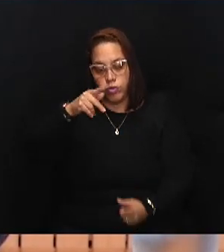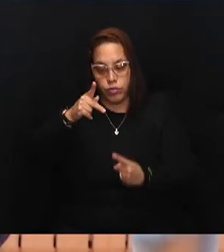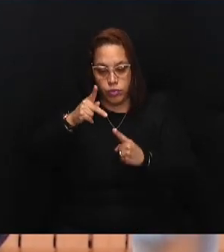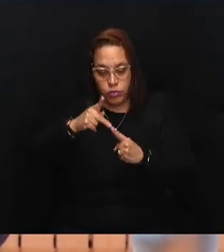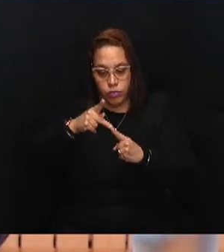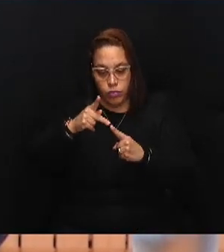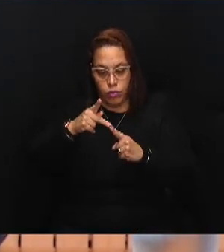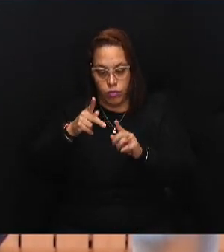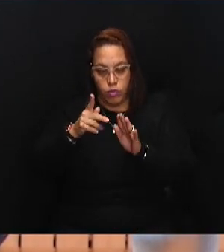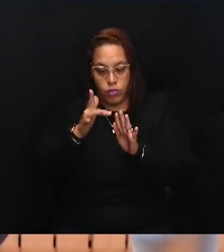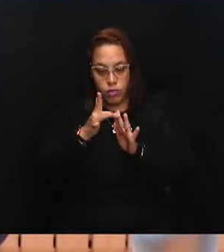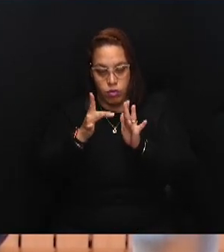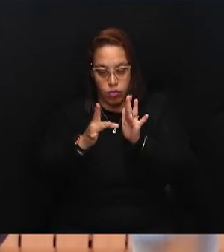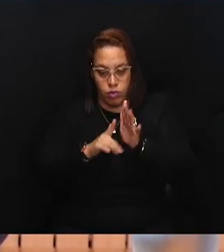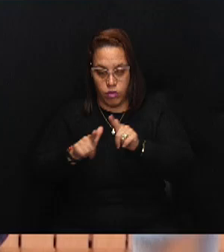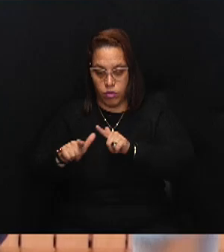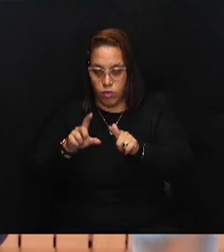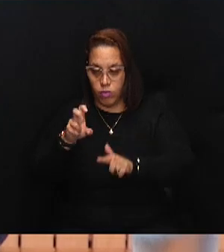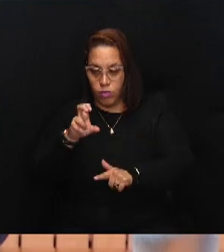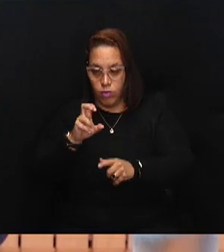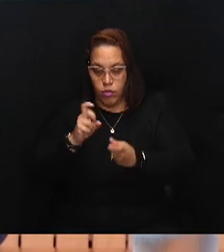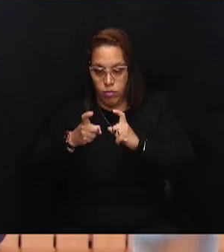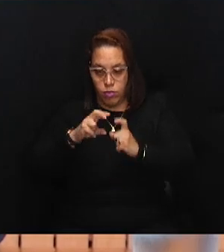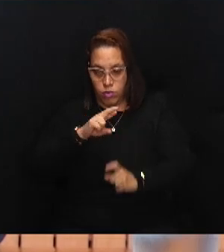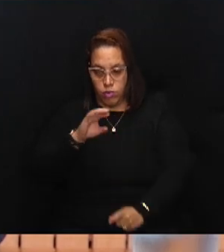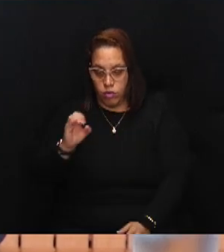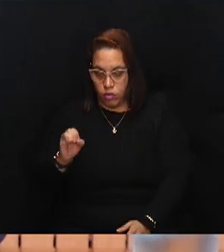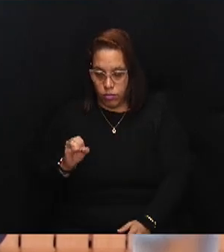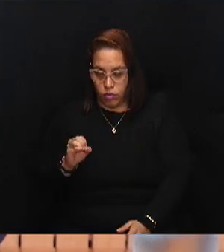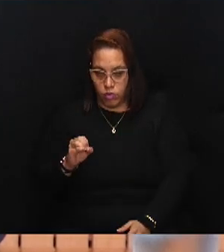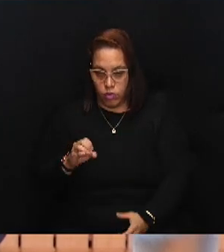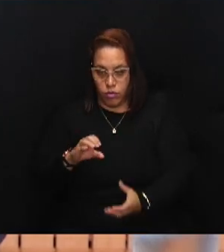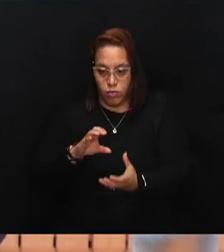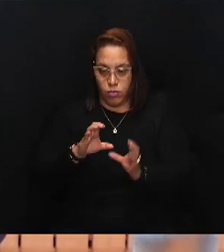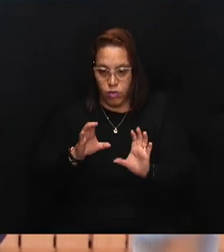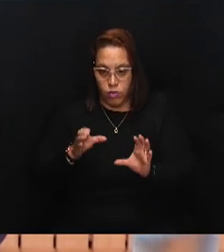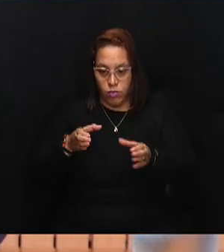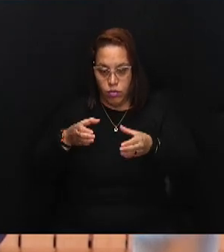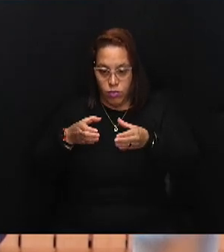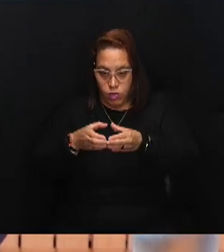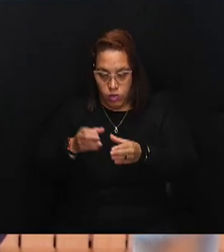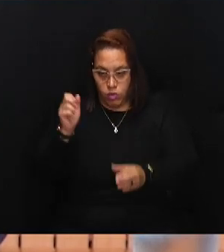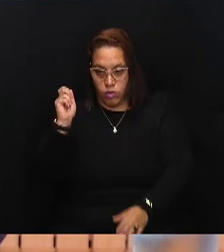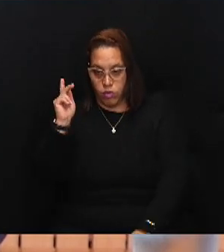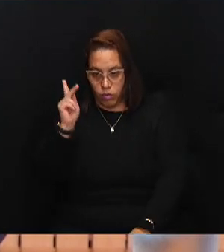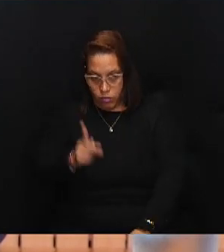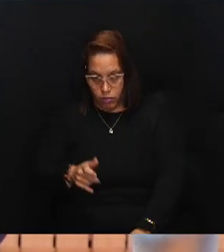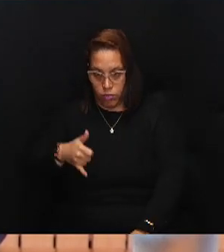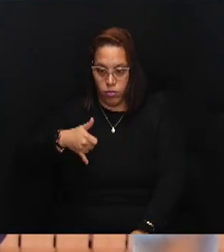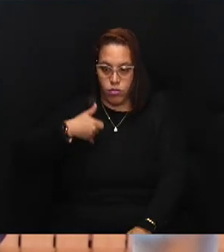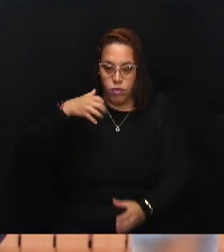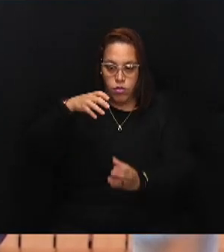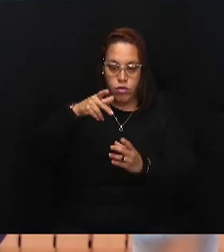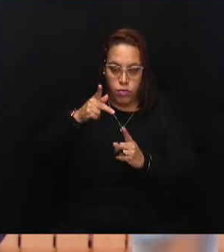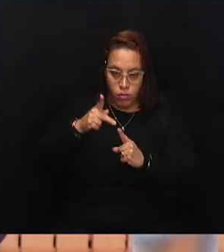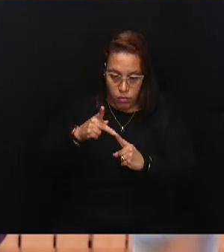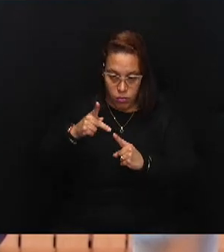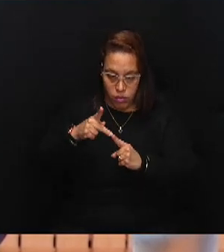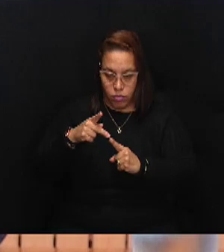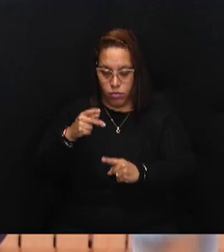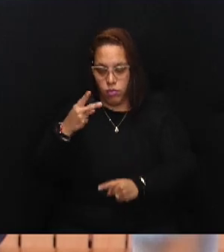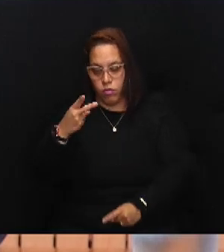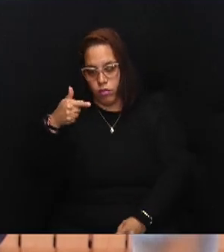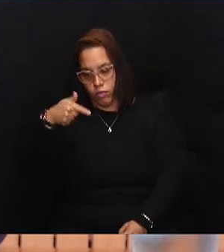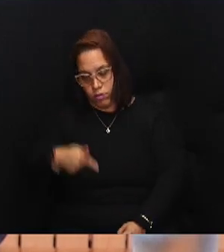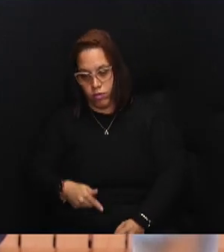dos trabalhos da 5ª reunião ordinária da Comissão dos Idosos Aposentados e Pensionistas, a ser realizada no dia 27 de junho